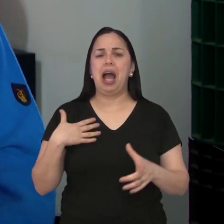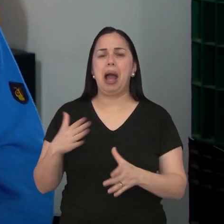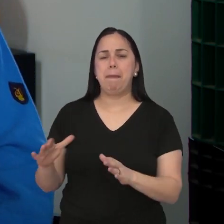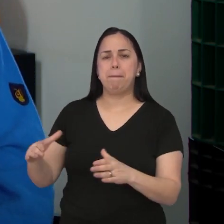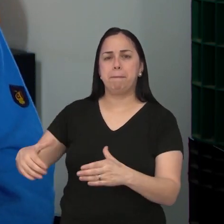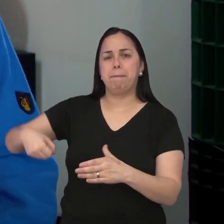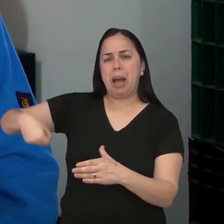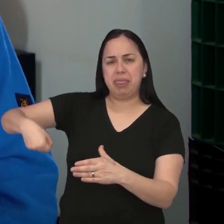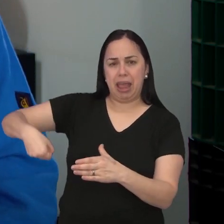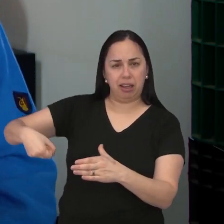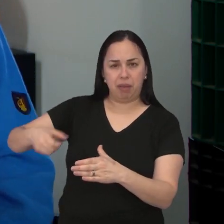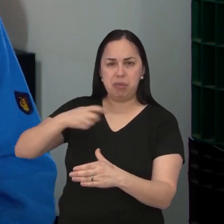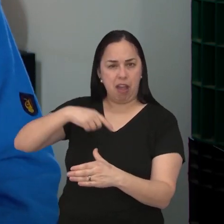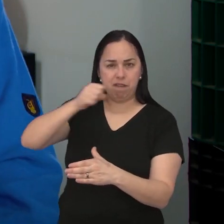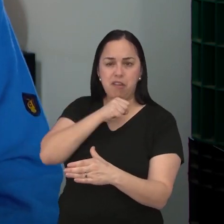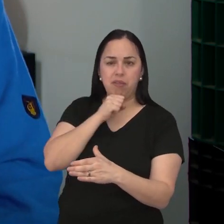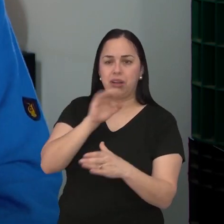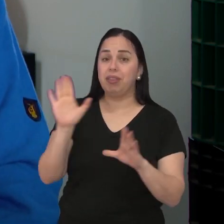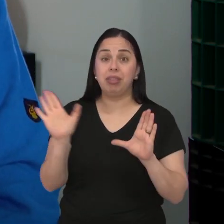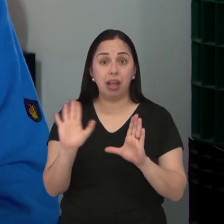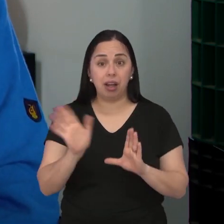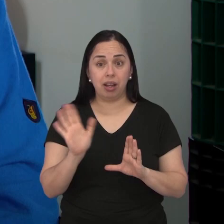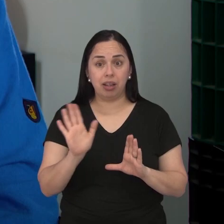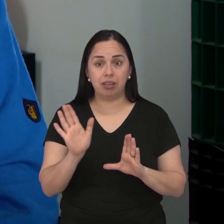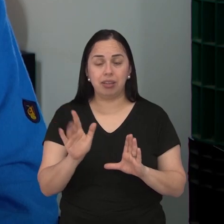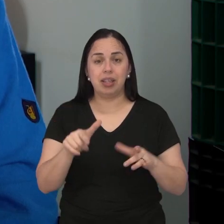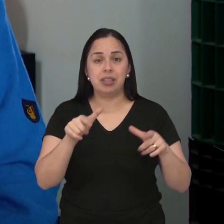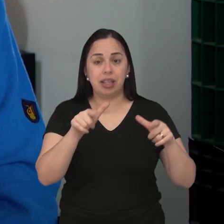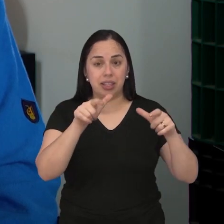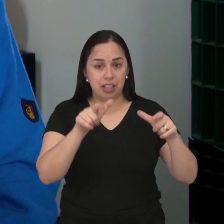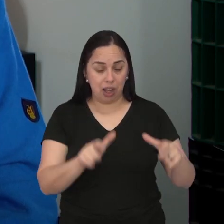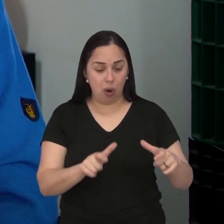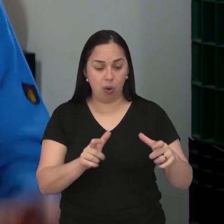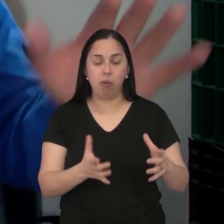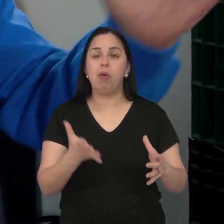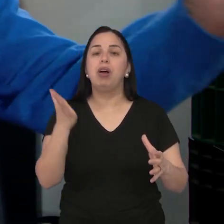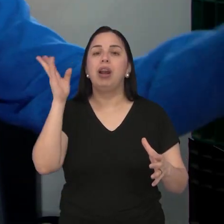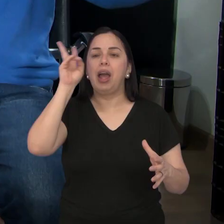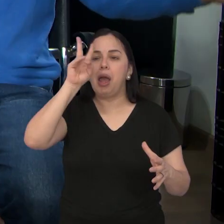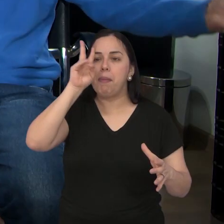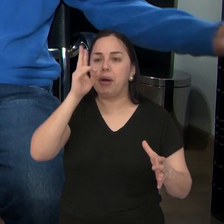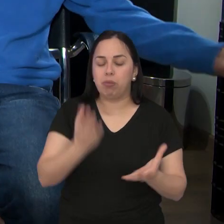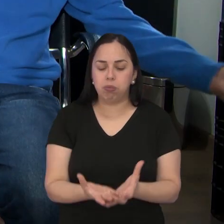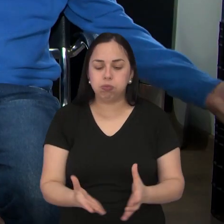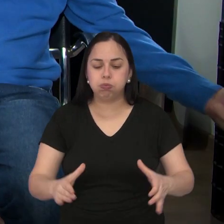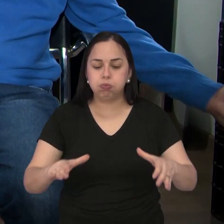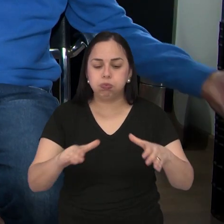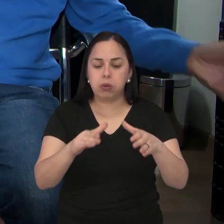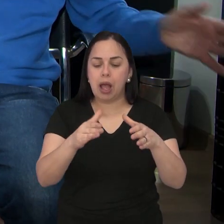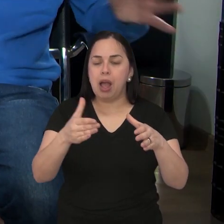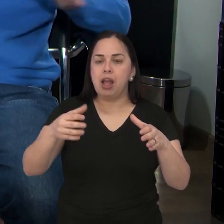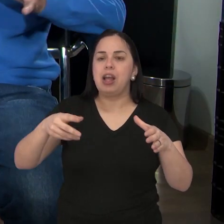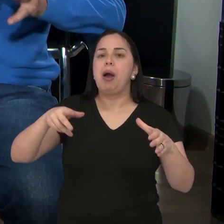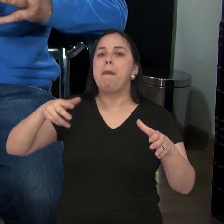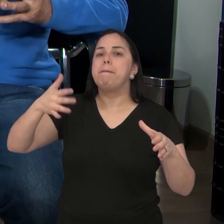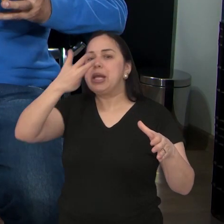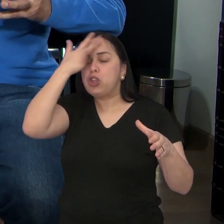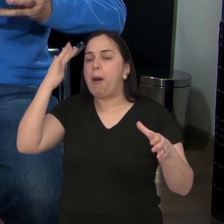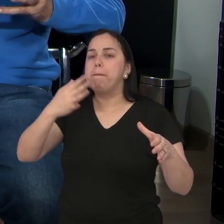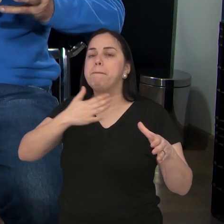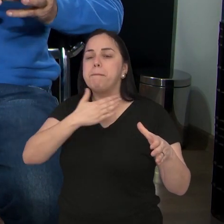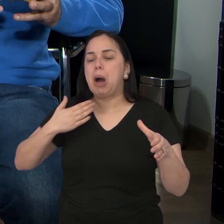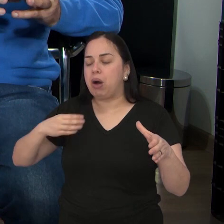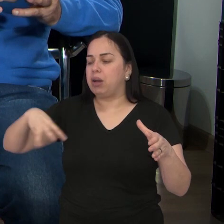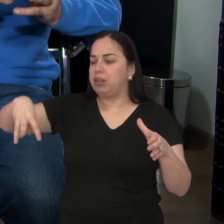panela da minha avó que usava. Tem muita ironia. Mas isso é um fragmento de uma urna funerária. Um pote de barro grande que tinha